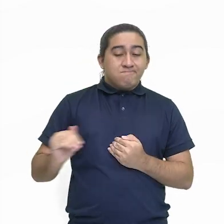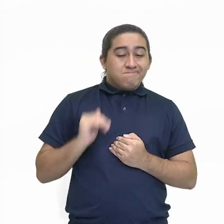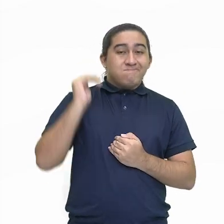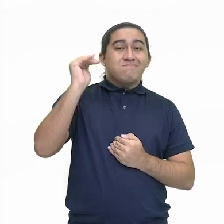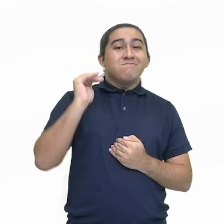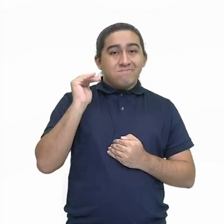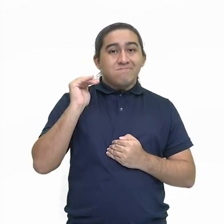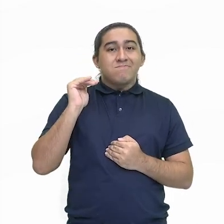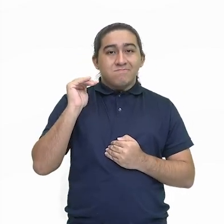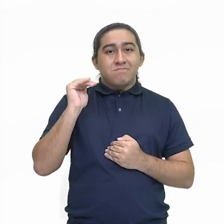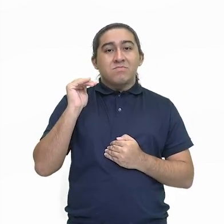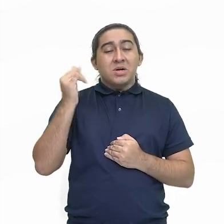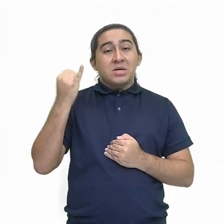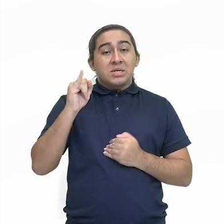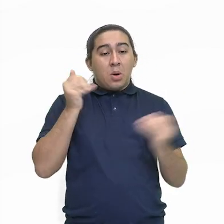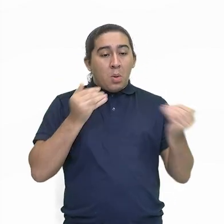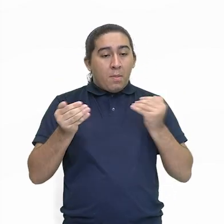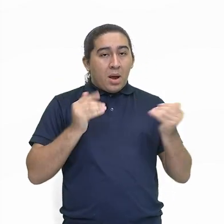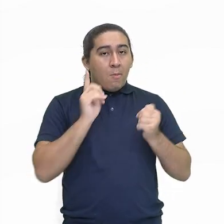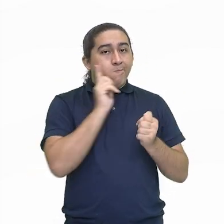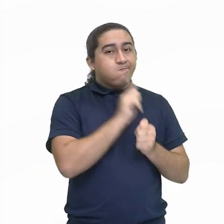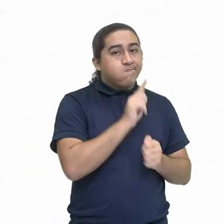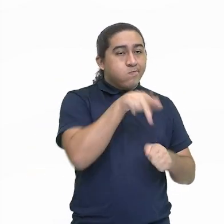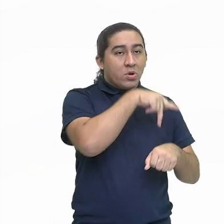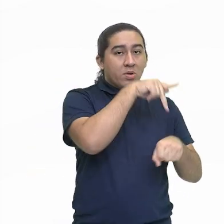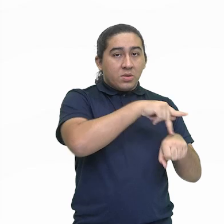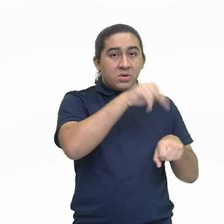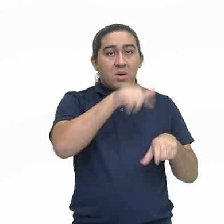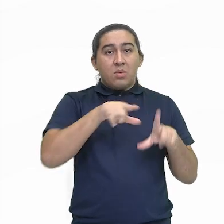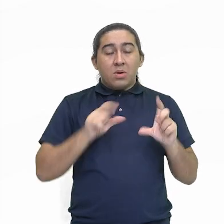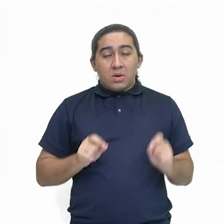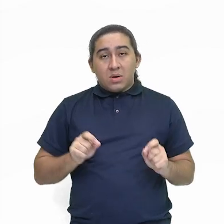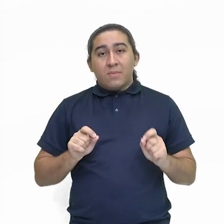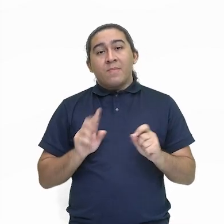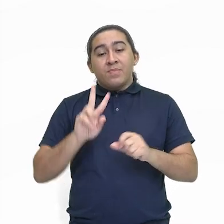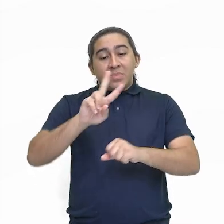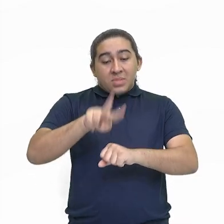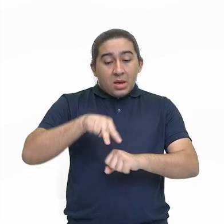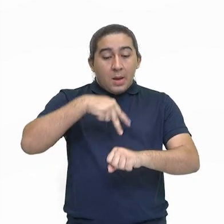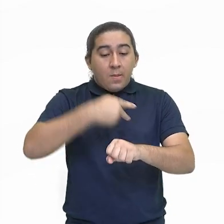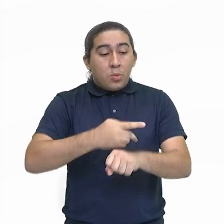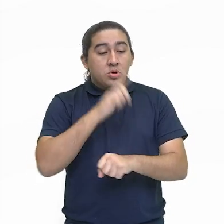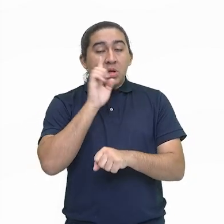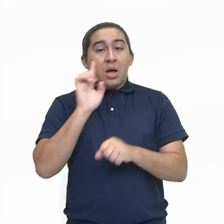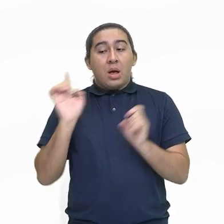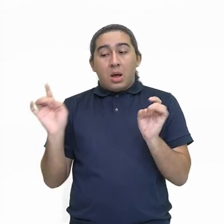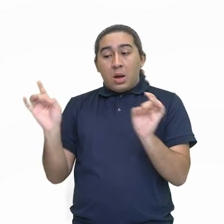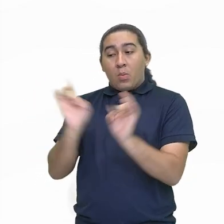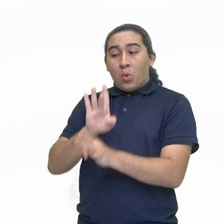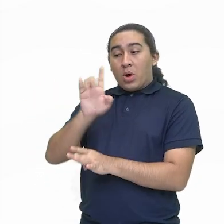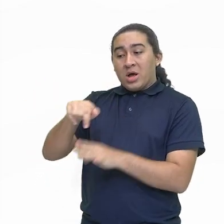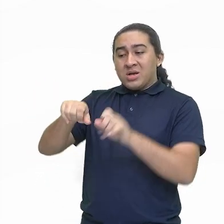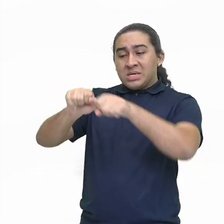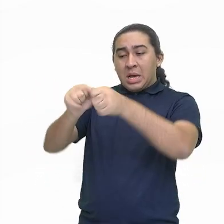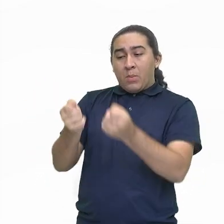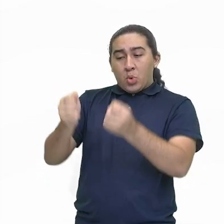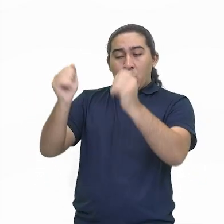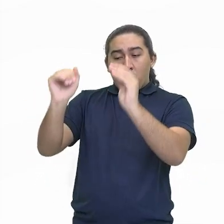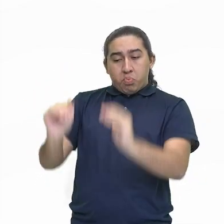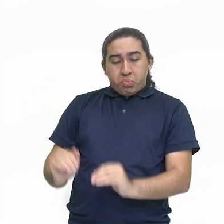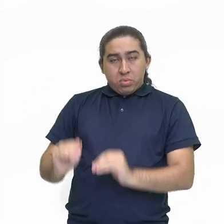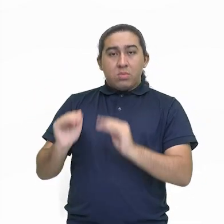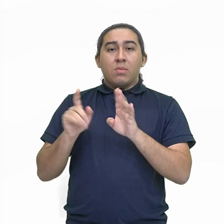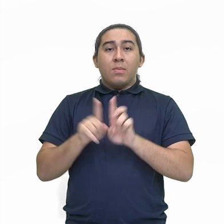Estados Unidos. Né? O que aconteceu depois foi que, depois é porque a União Soviética acabou, algumas decisões erradas, enfim.